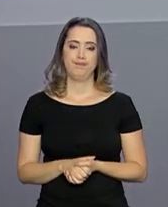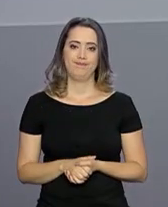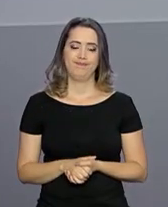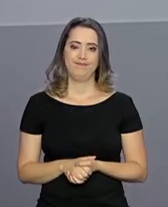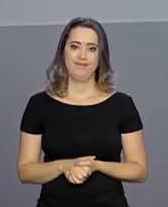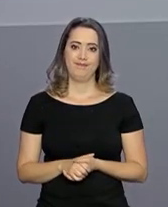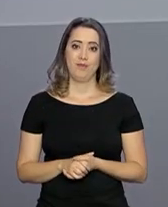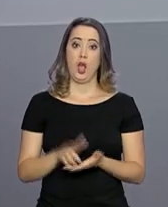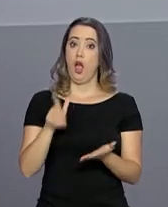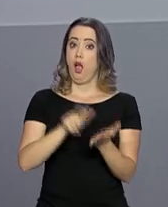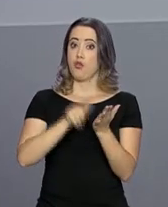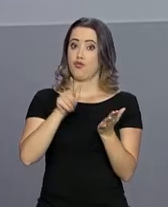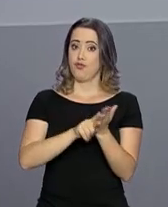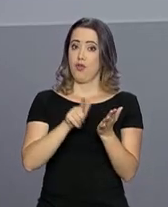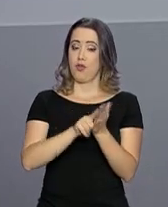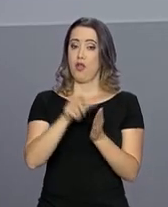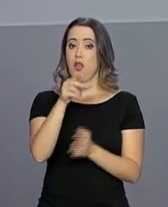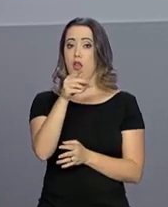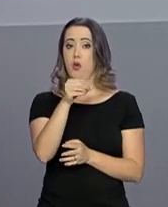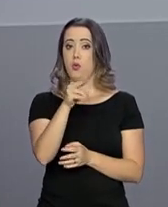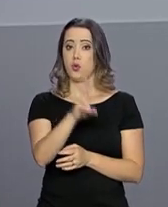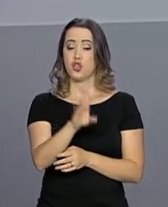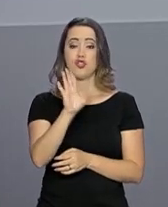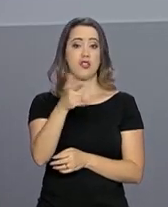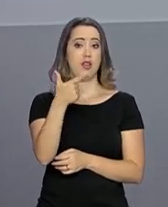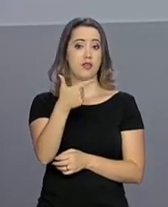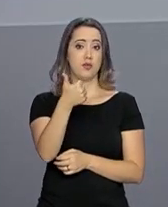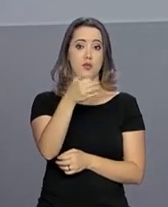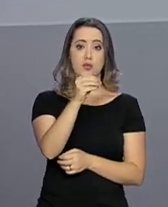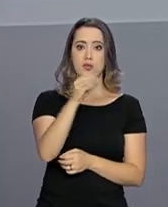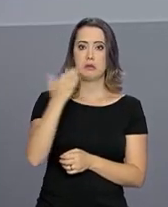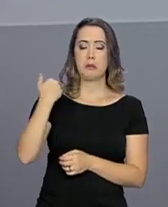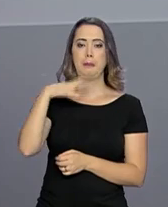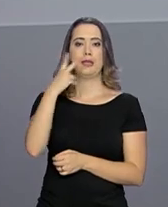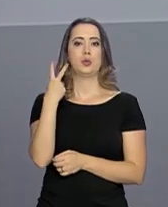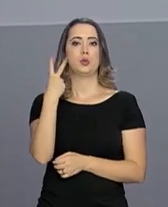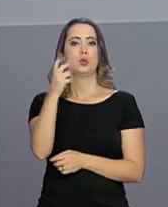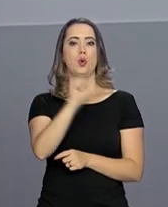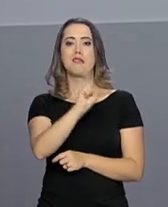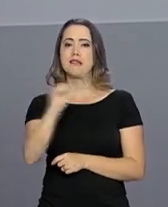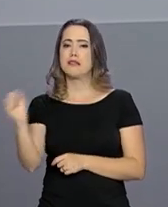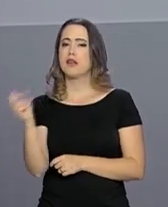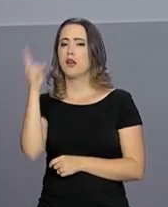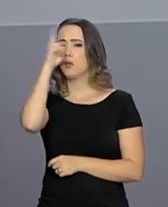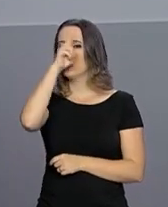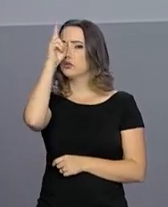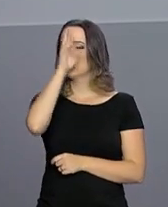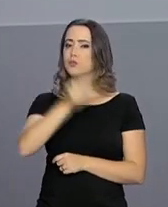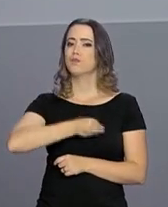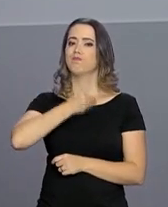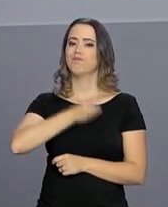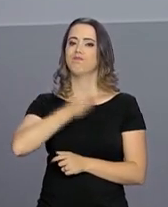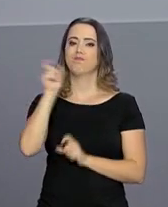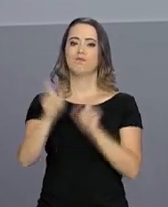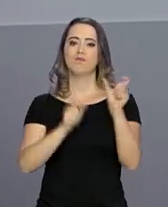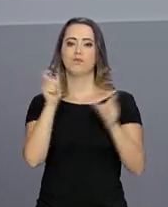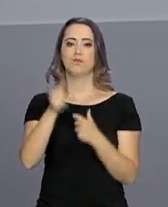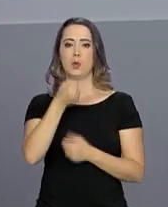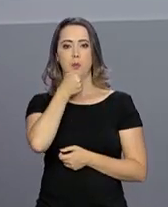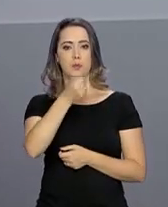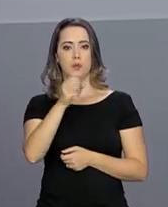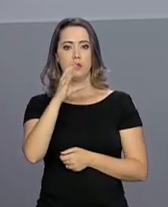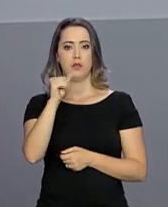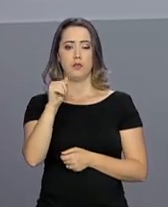A imprensa nacional comemora 210 anos, mais de dois séculos de uma história que faz parte da vida dos brasileiros.